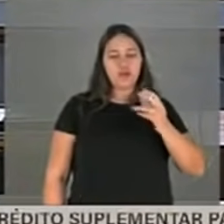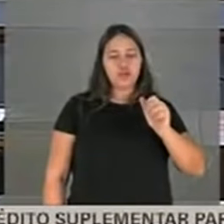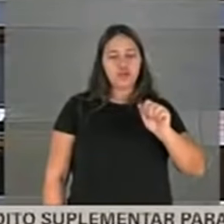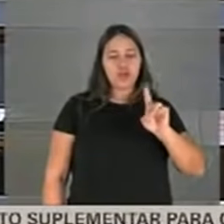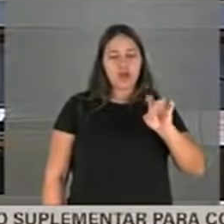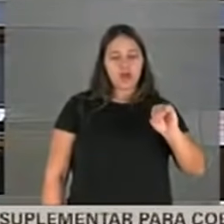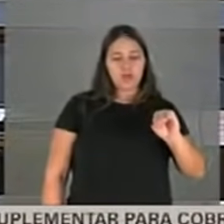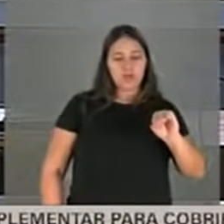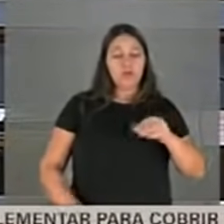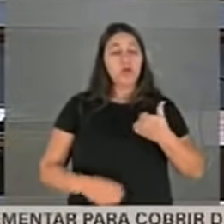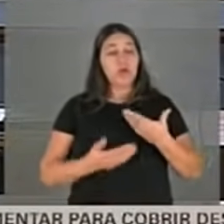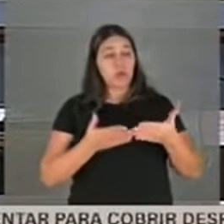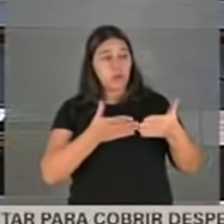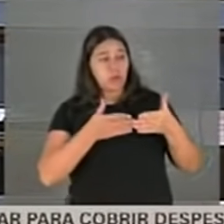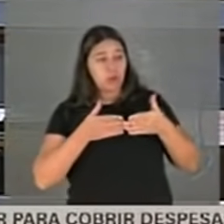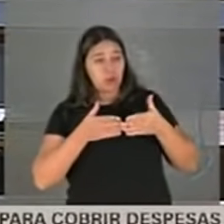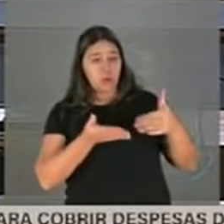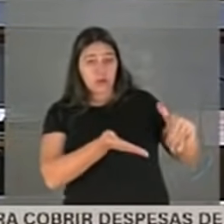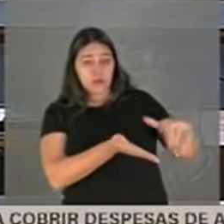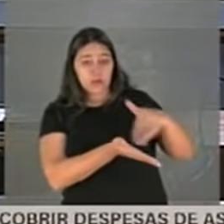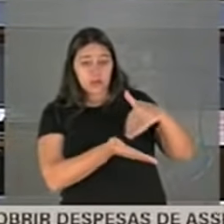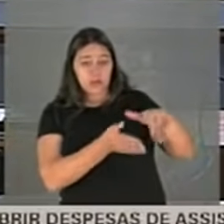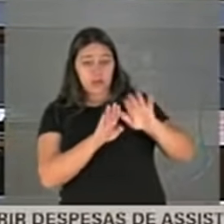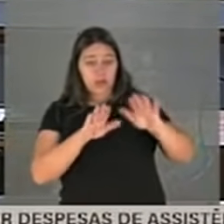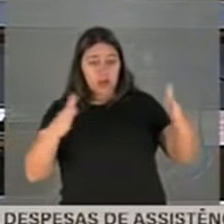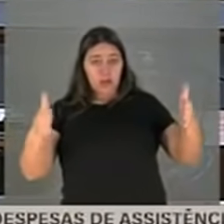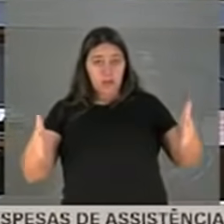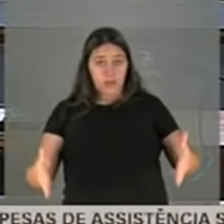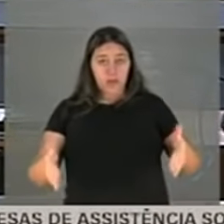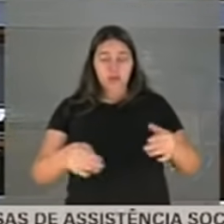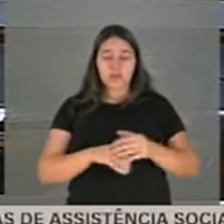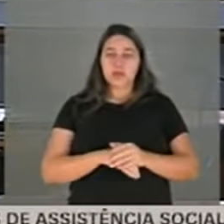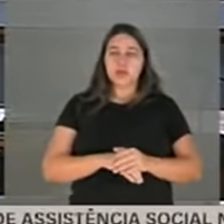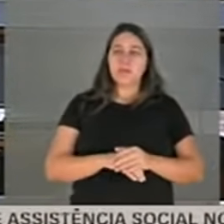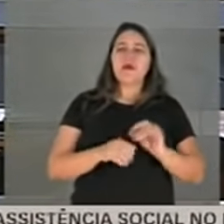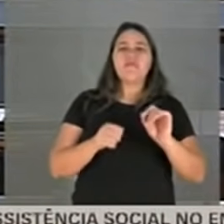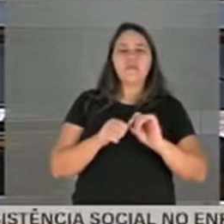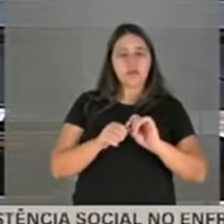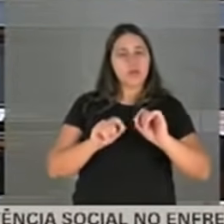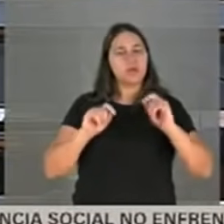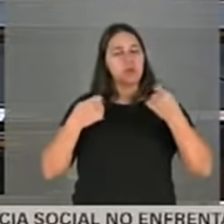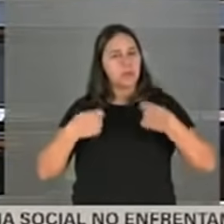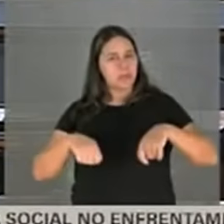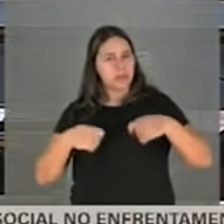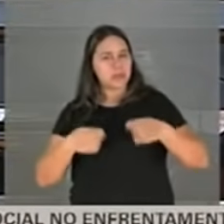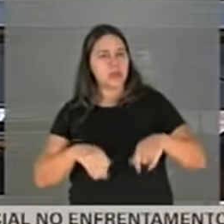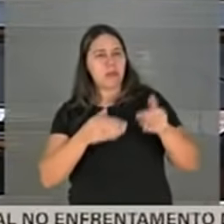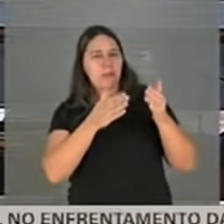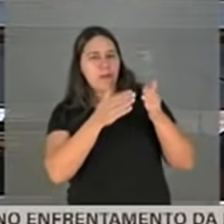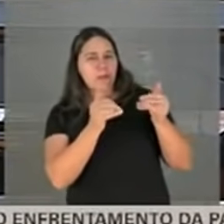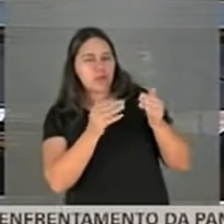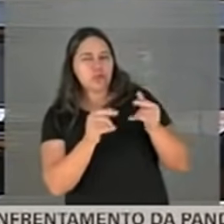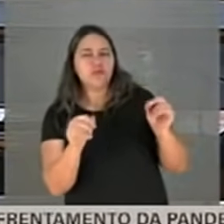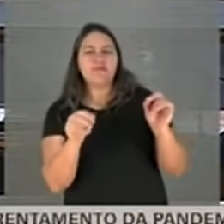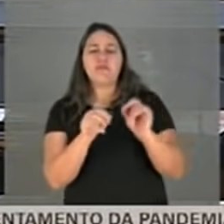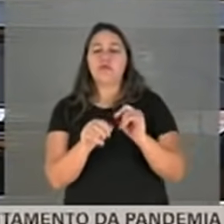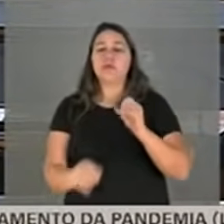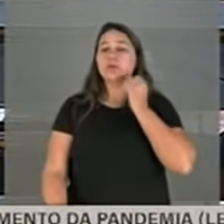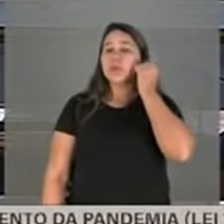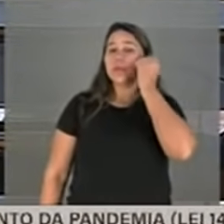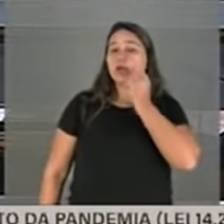a Secretaria da Mesa para que tome as providências necessárias em relação aos pedidos feitos pelo senador